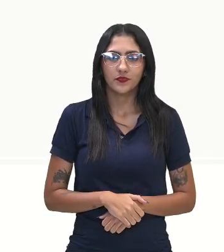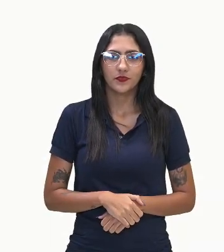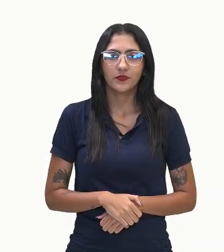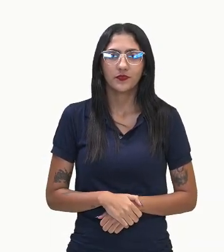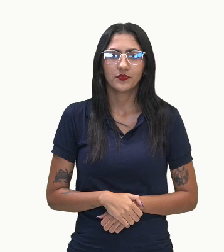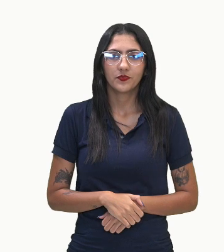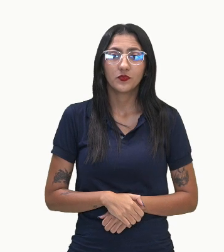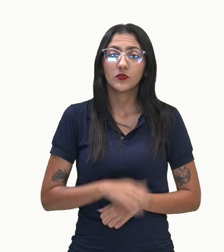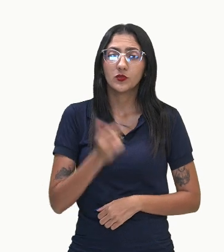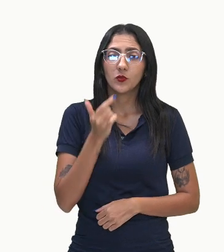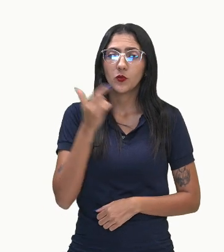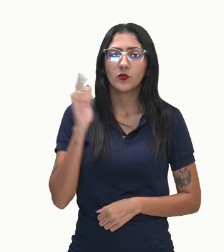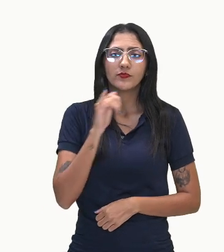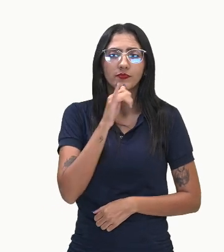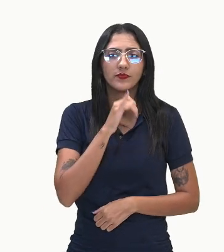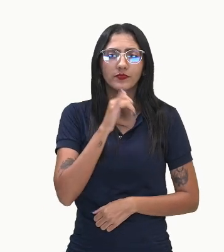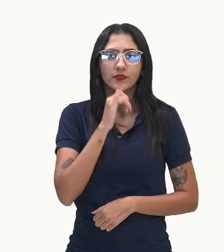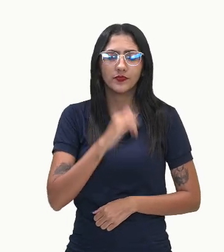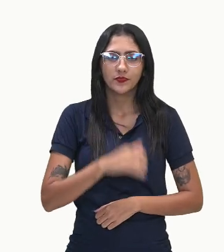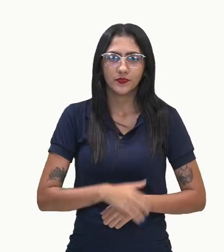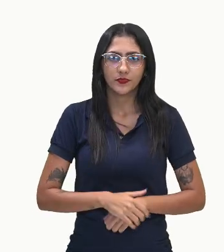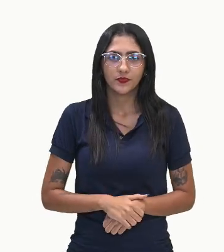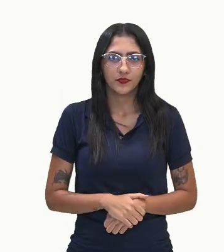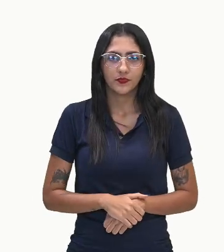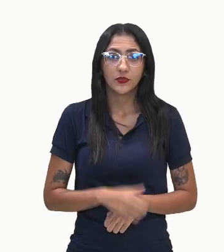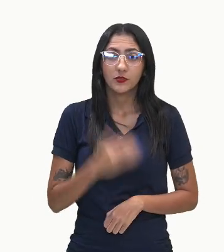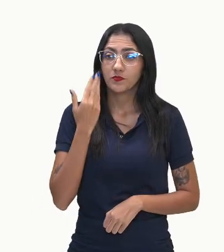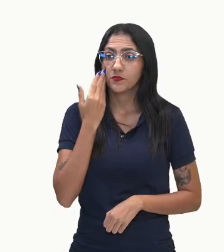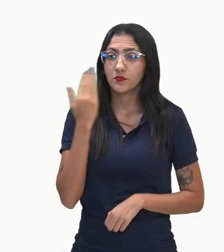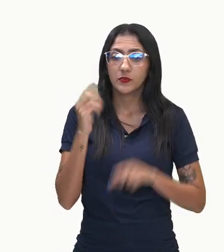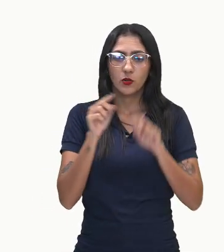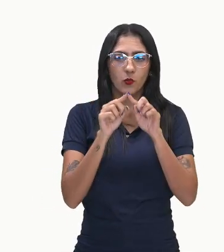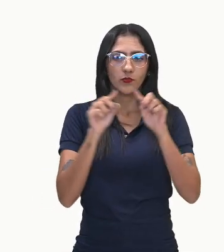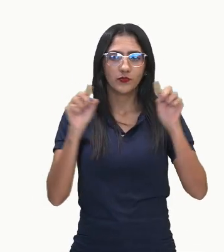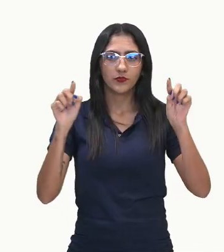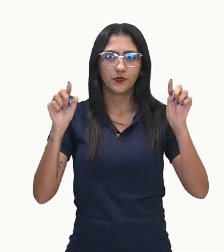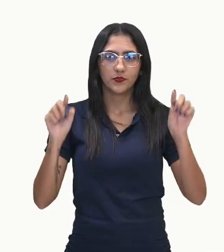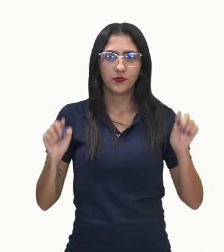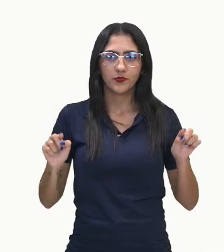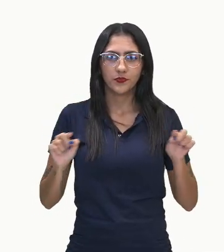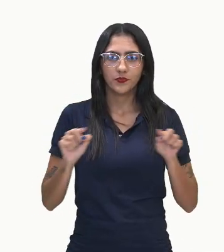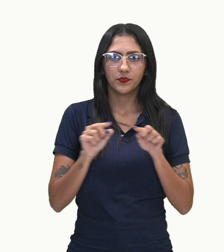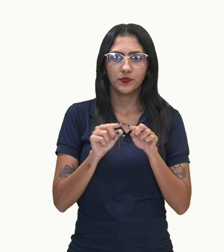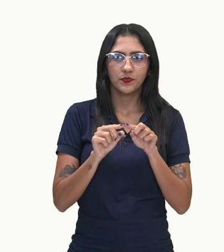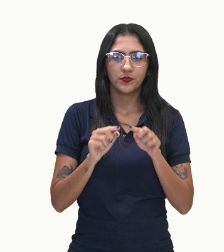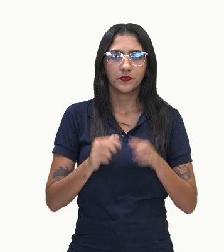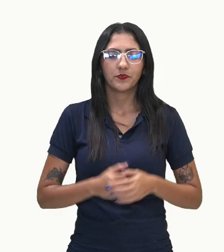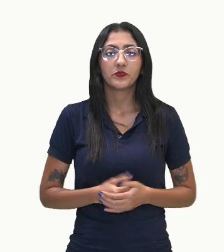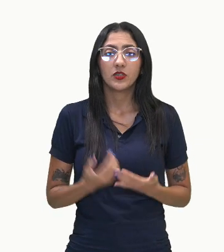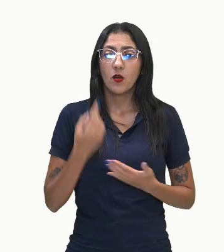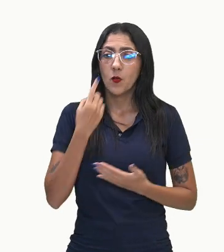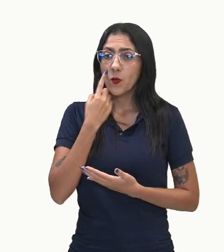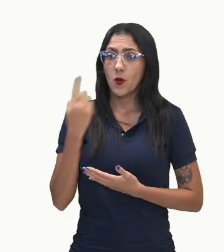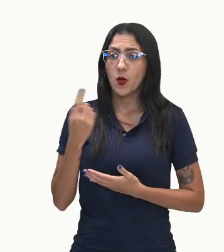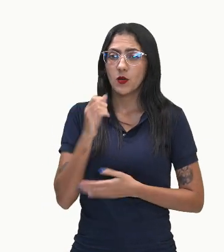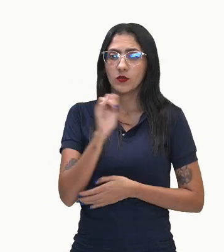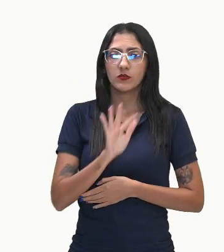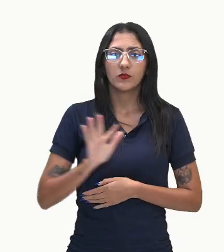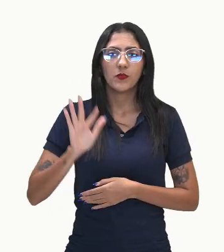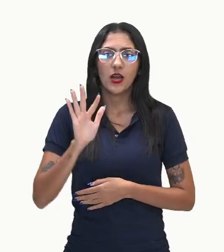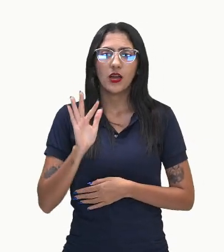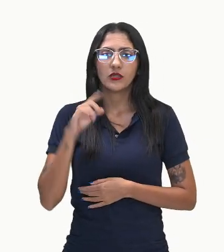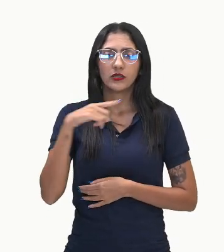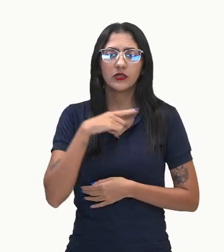E, mais um exemplo, nós temos aqui um retângulo. E o retângulo,